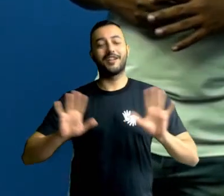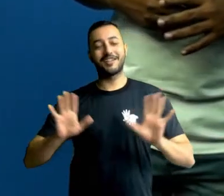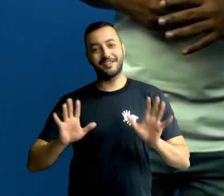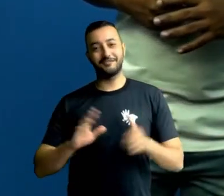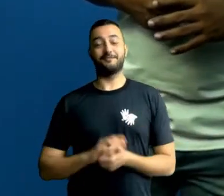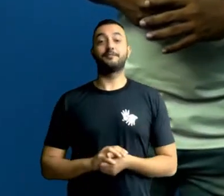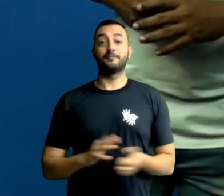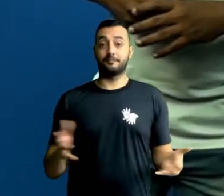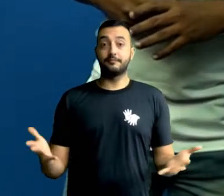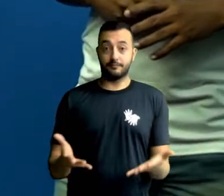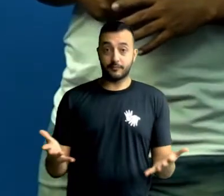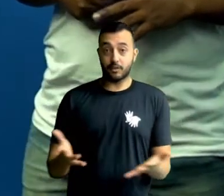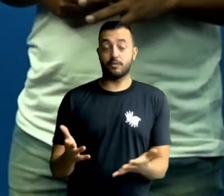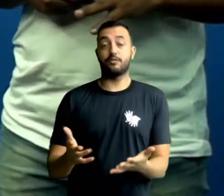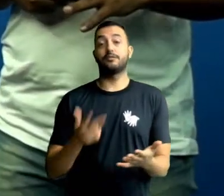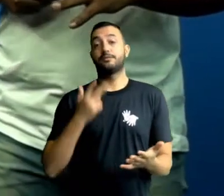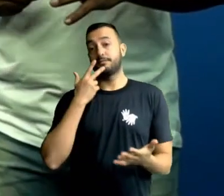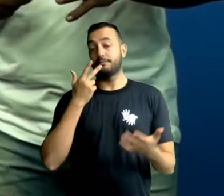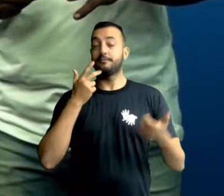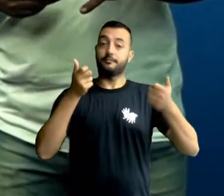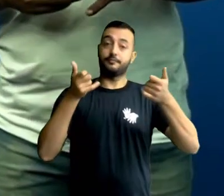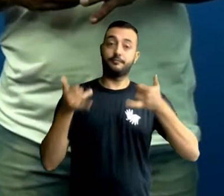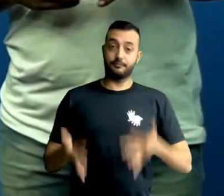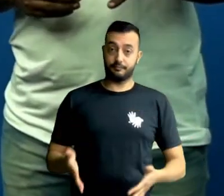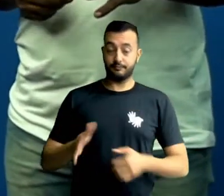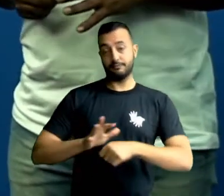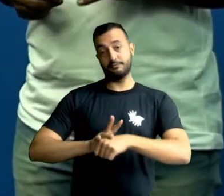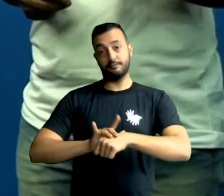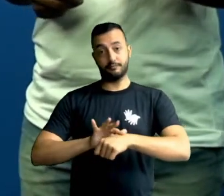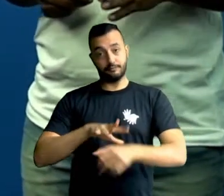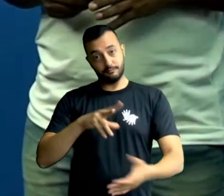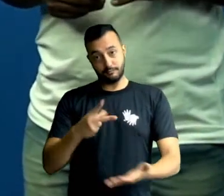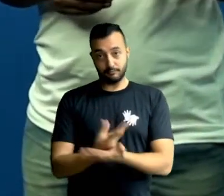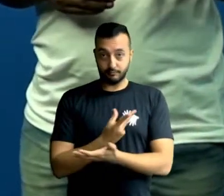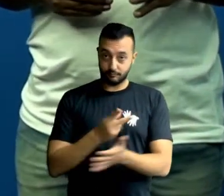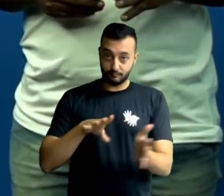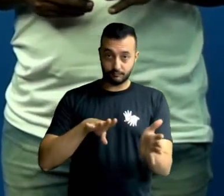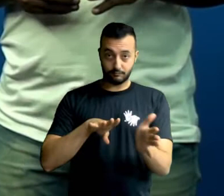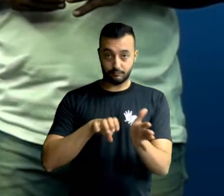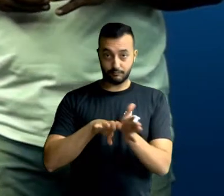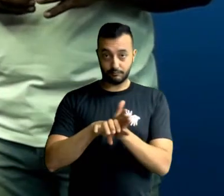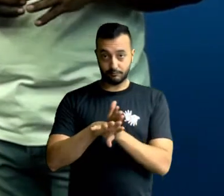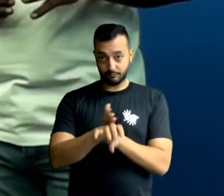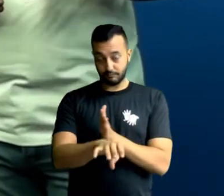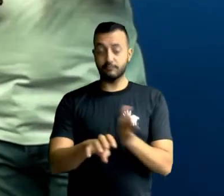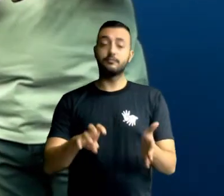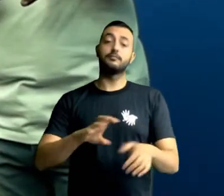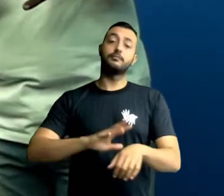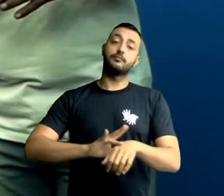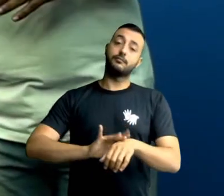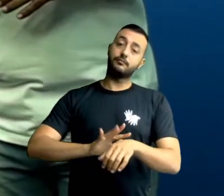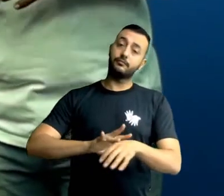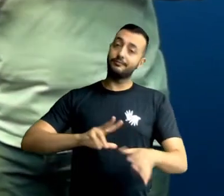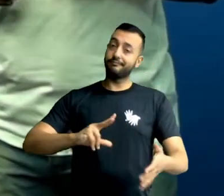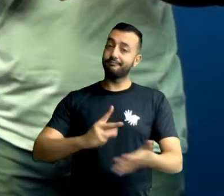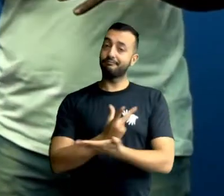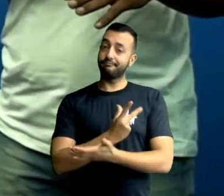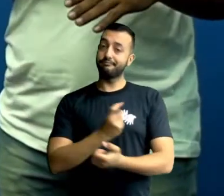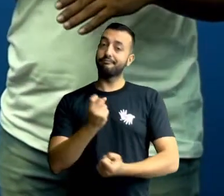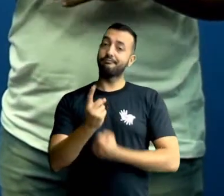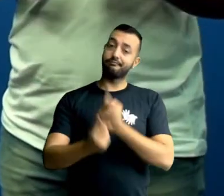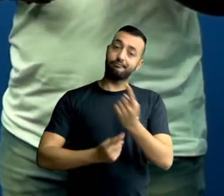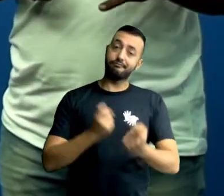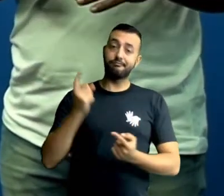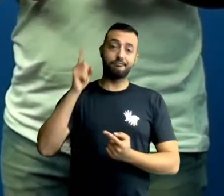Olá pessoal! Hoje vamos falar sobre doenças causadas por bactérias. Doenças que acontecem às vezes